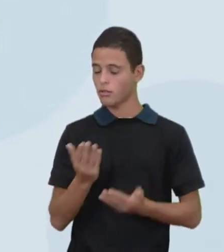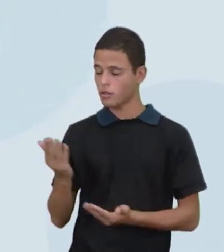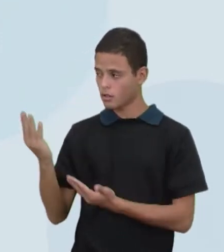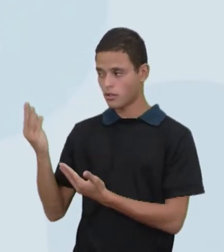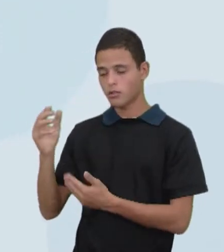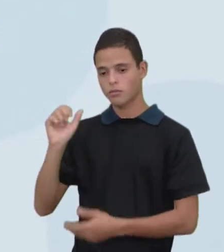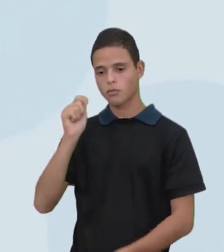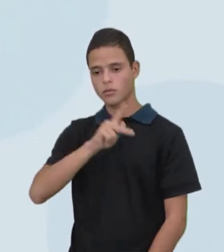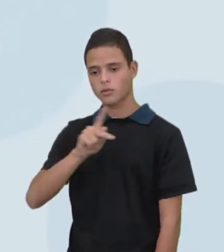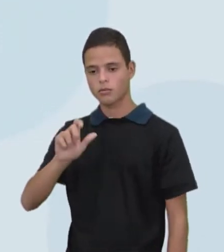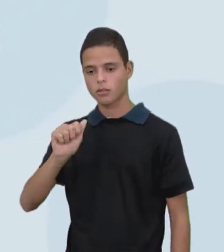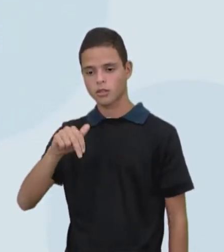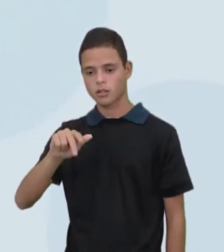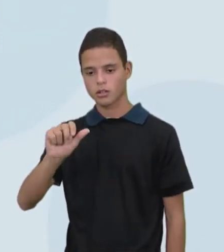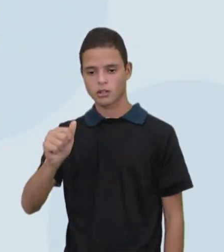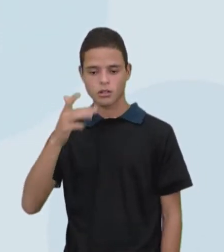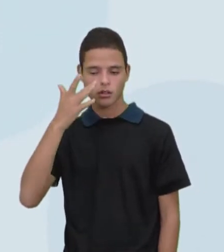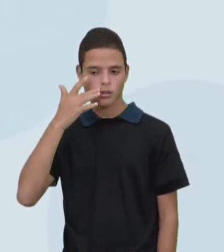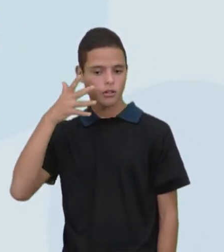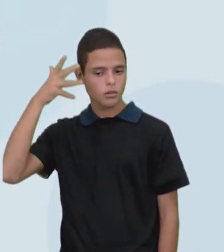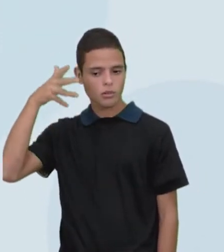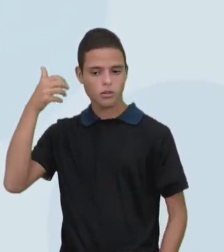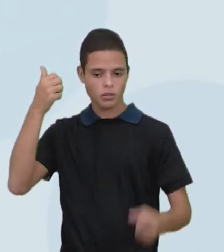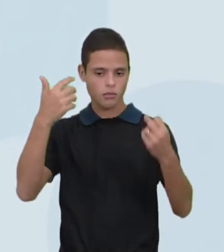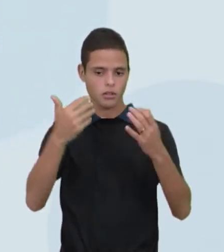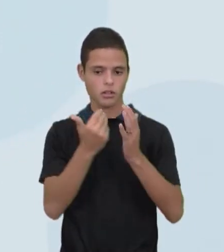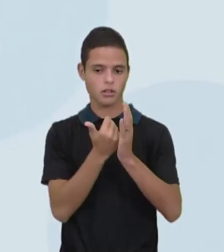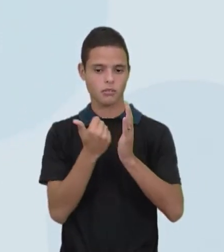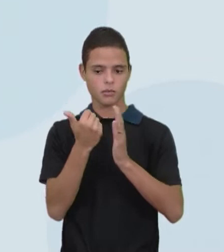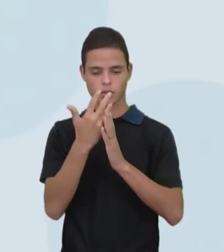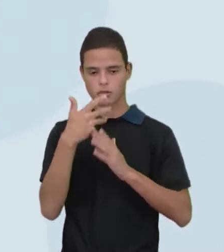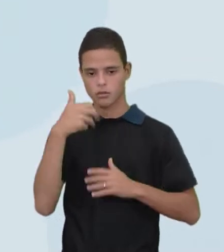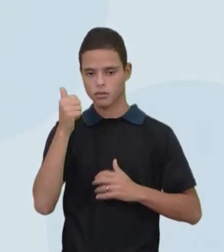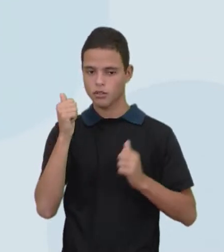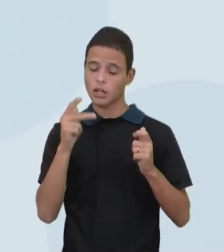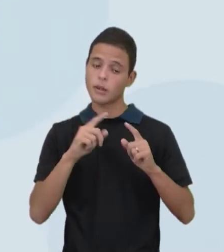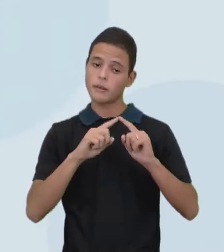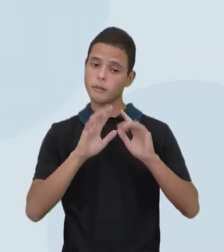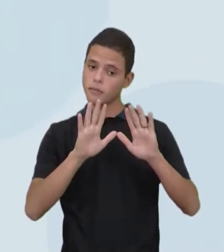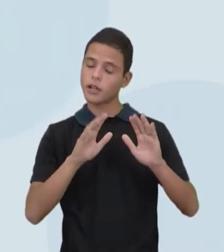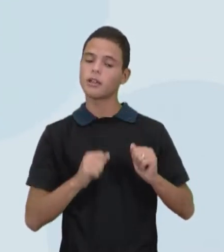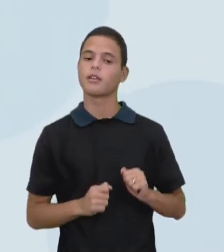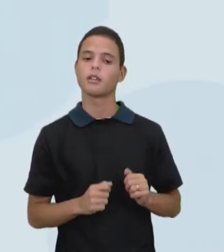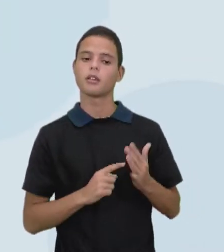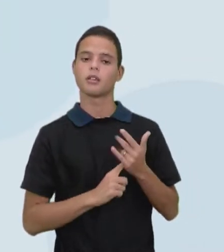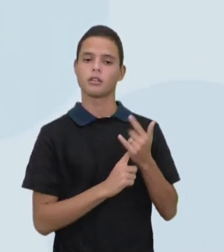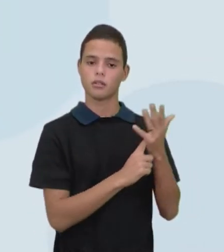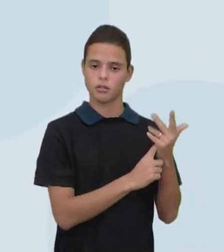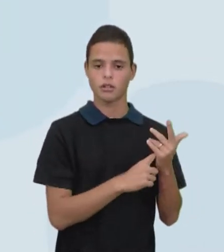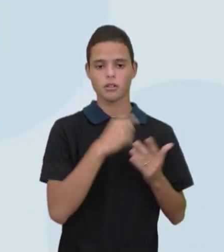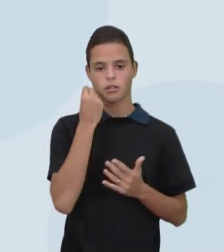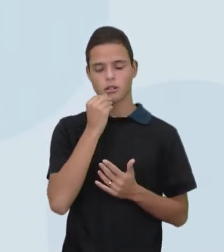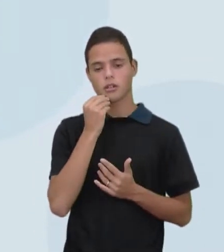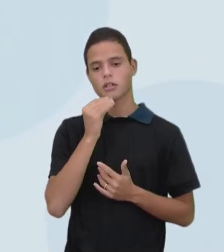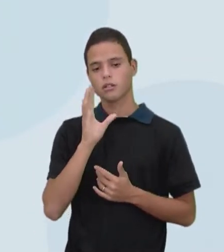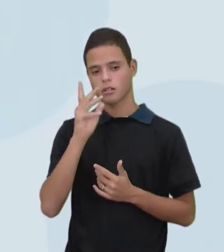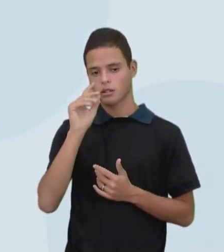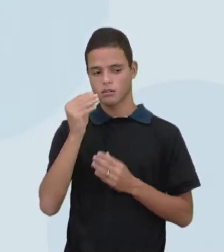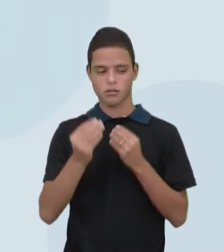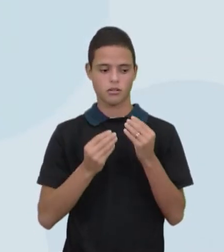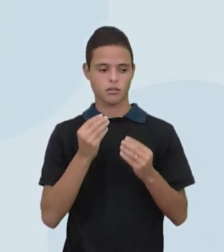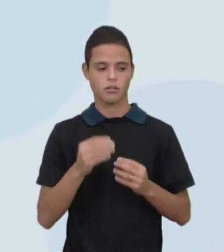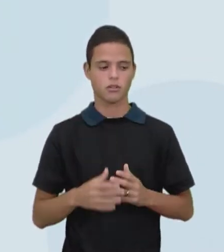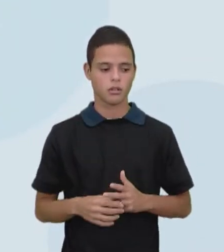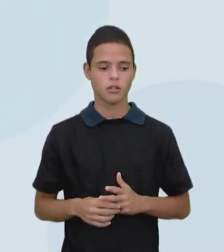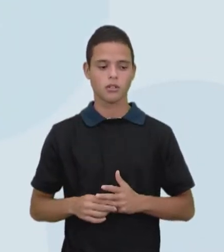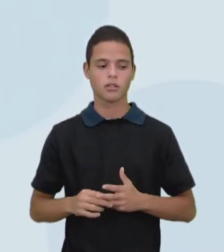para a gente e explicar melhor essas coisas. Mas essas tecnologias de aproveitamento, elas funcionam mais ou menos assim, ó. Tem